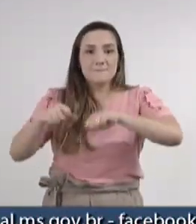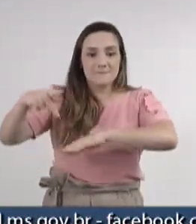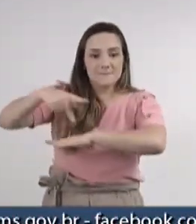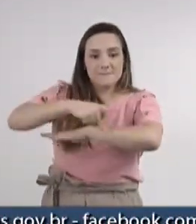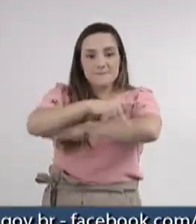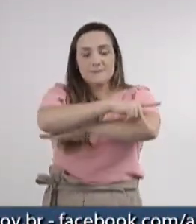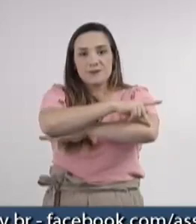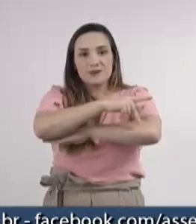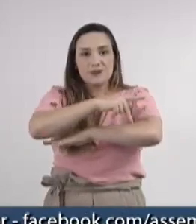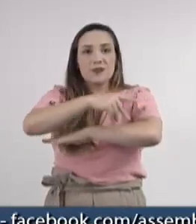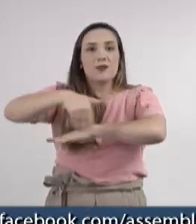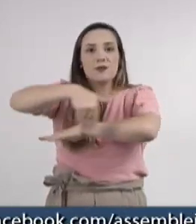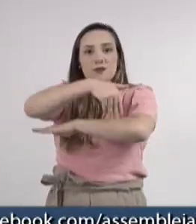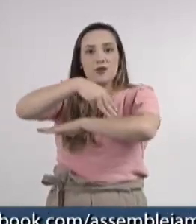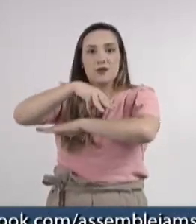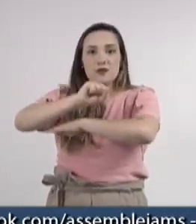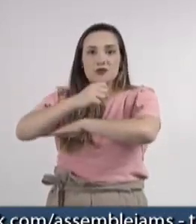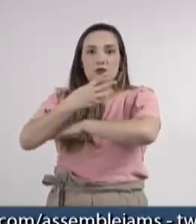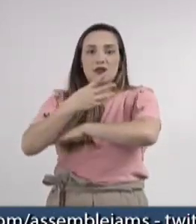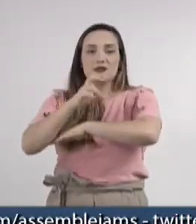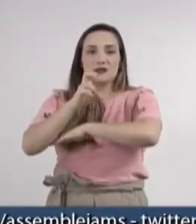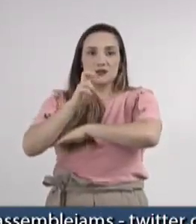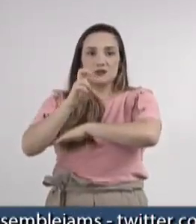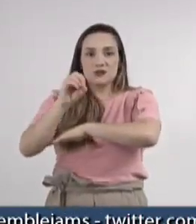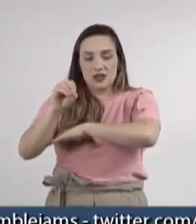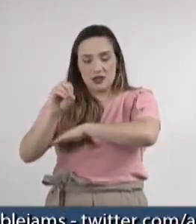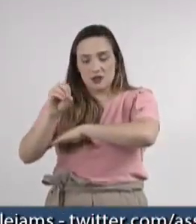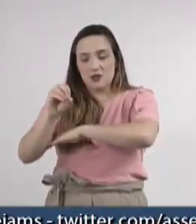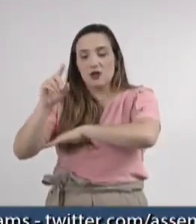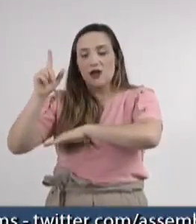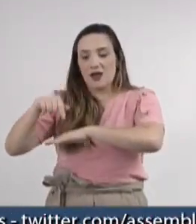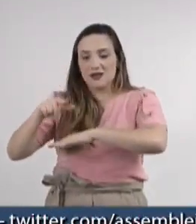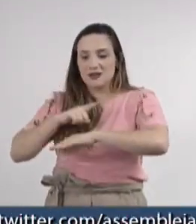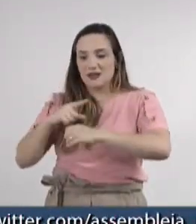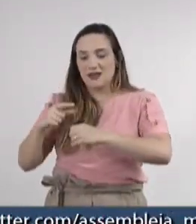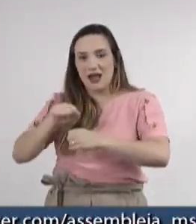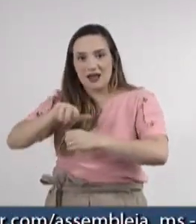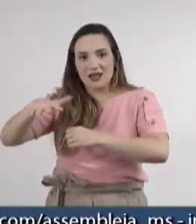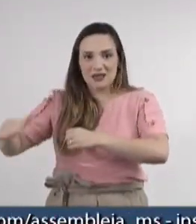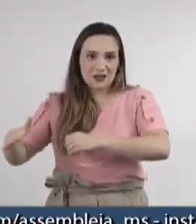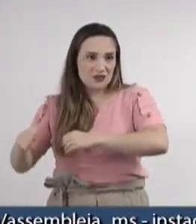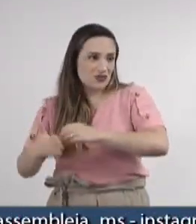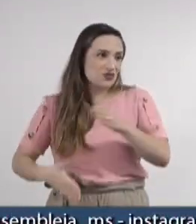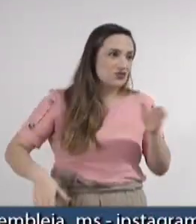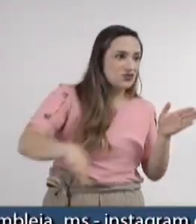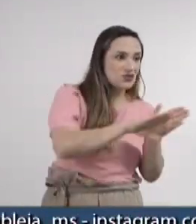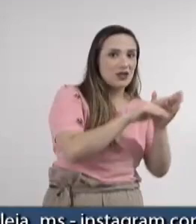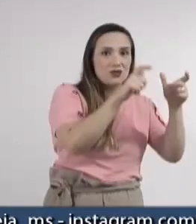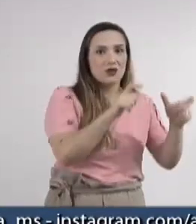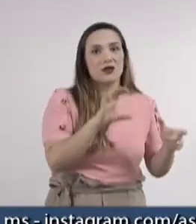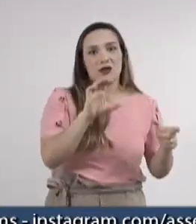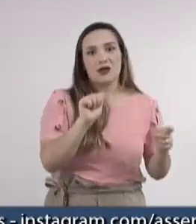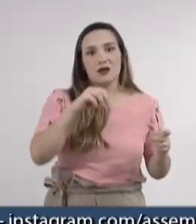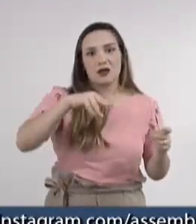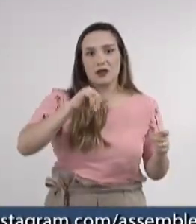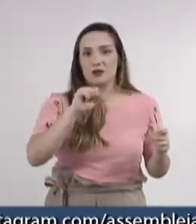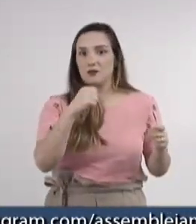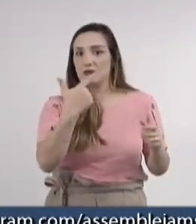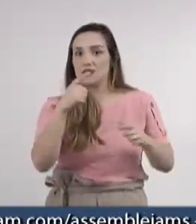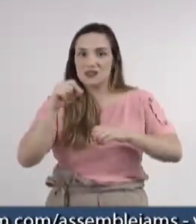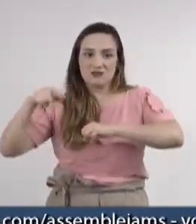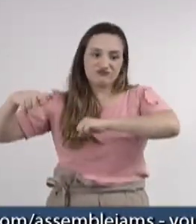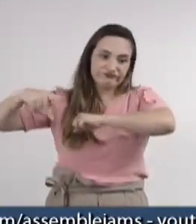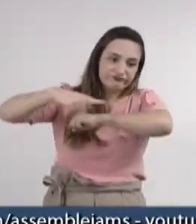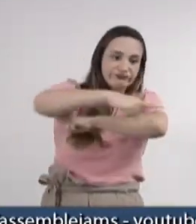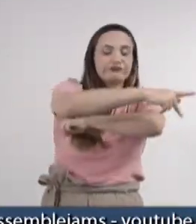liga Aquidauana ao distrito de Camisão. A falta de um local adequado para a prática de ciclismo faz com que grande parte dos moradores